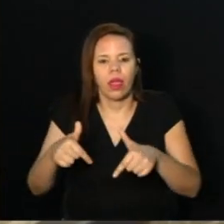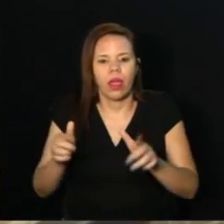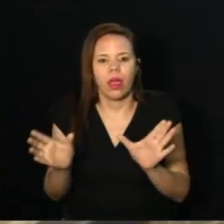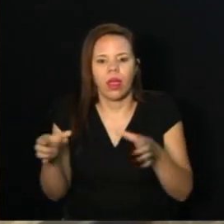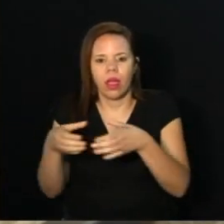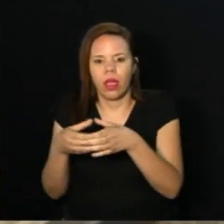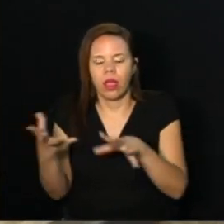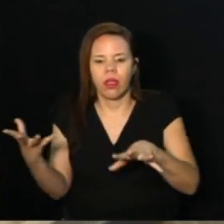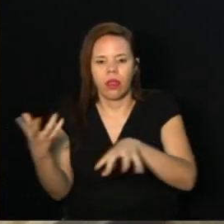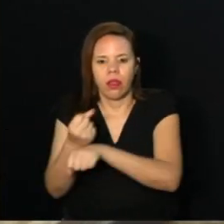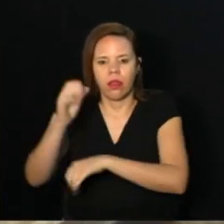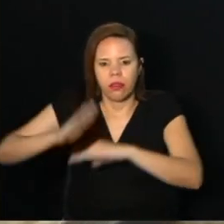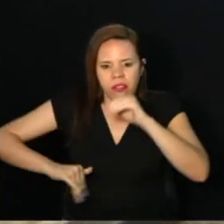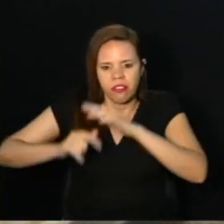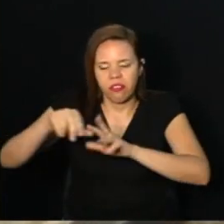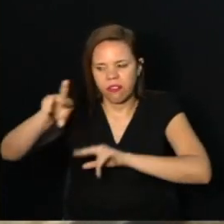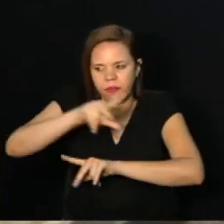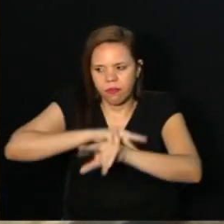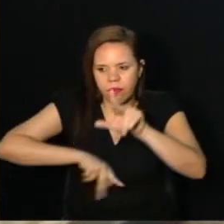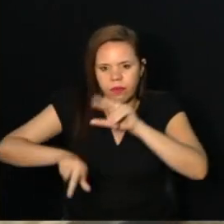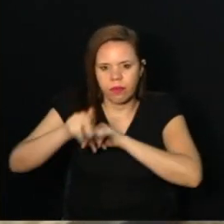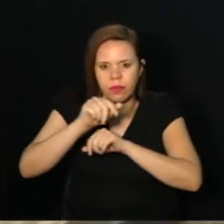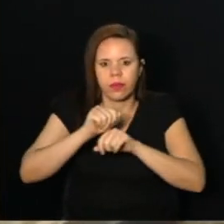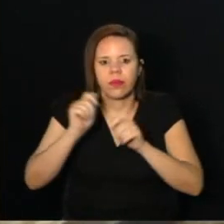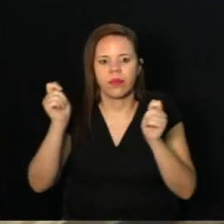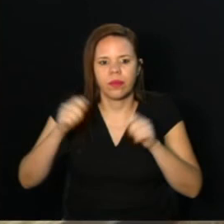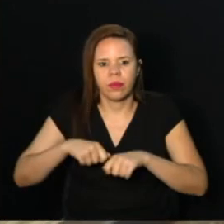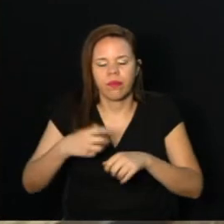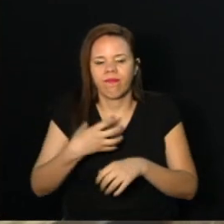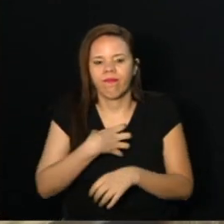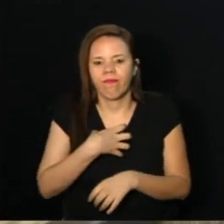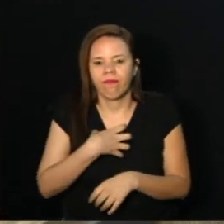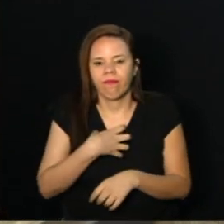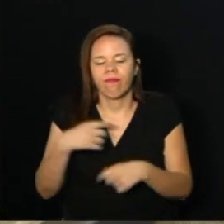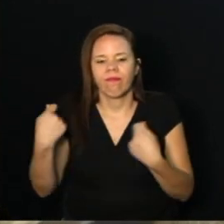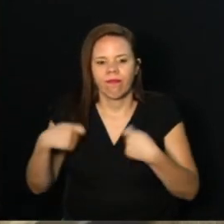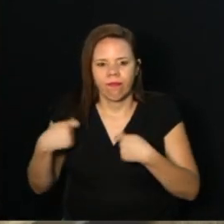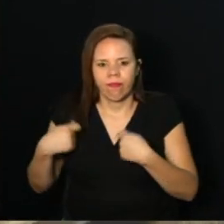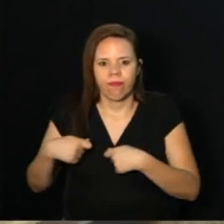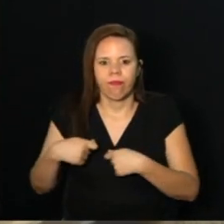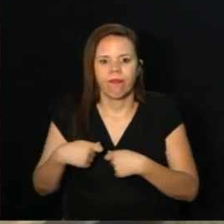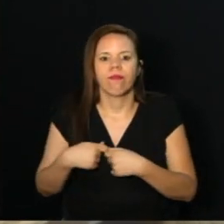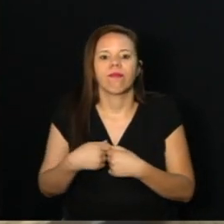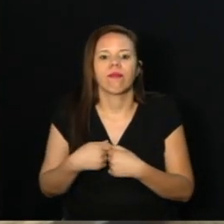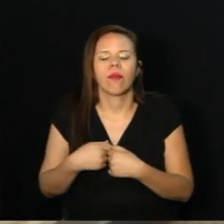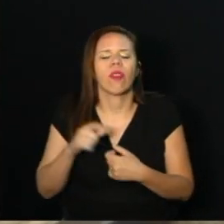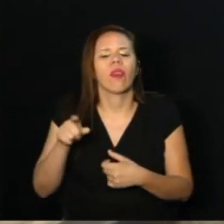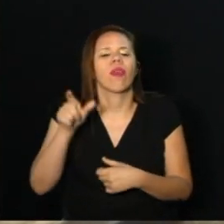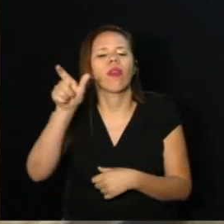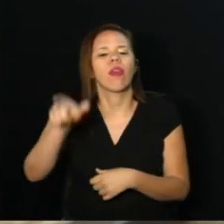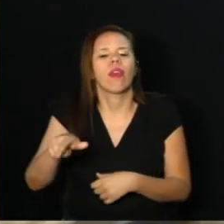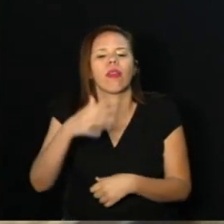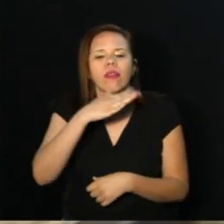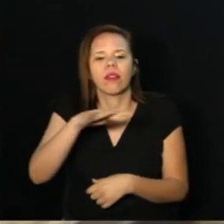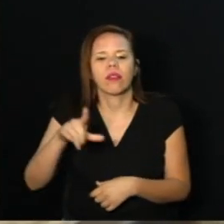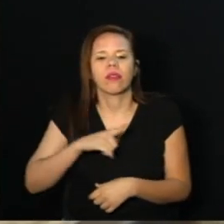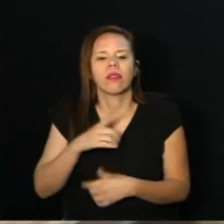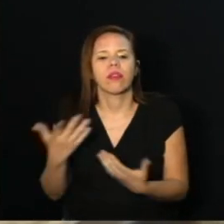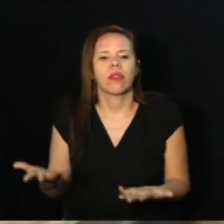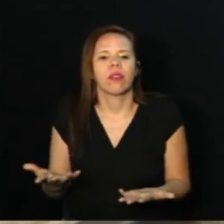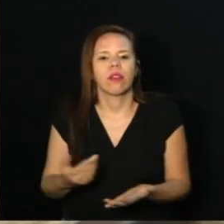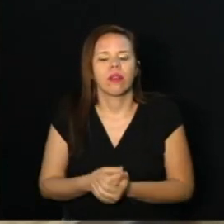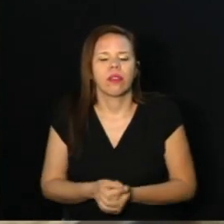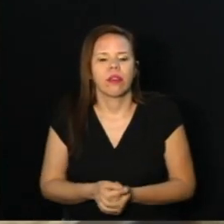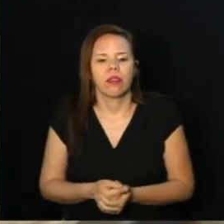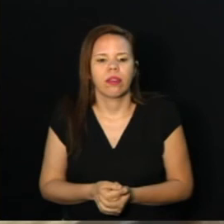equipes multidisciplinares, para que eles sintam a necessidade que essa criança tem.